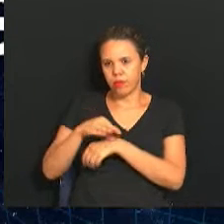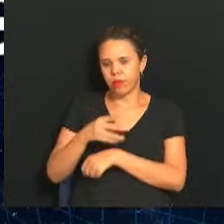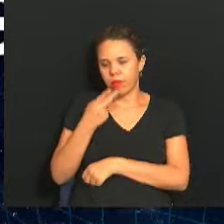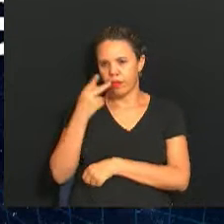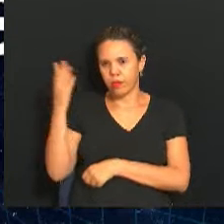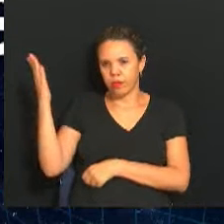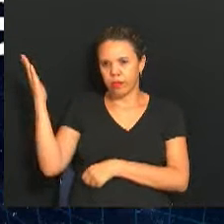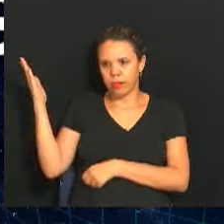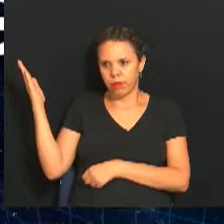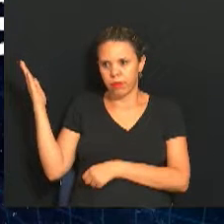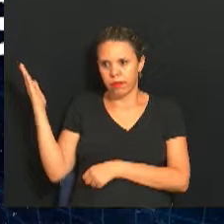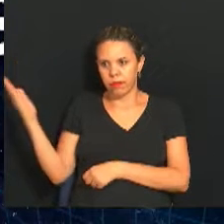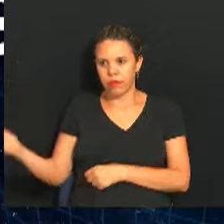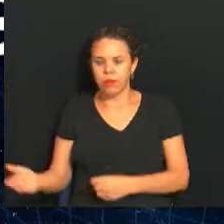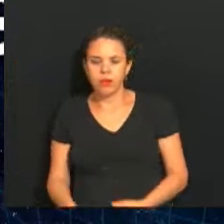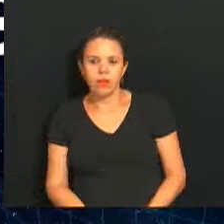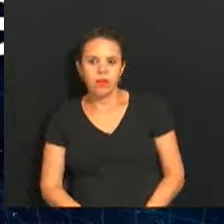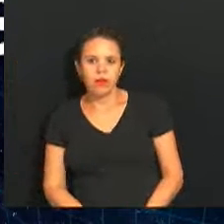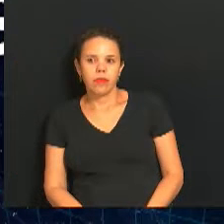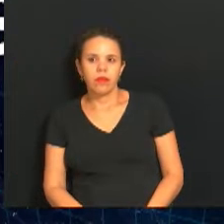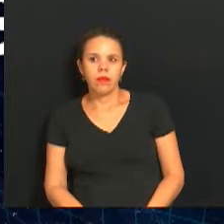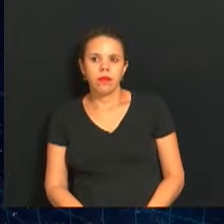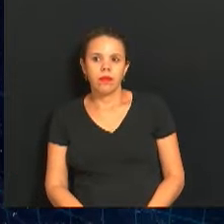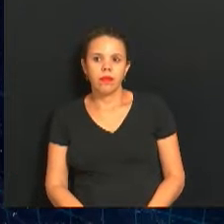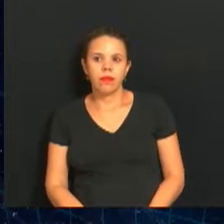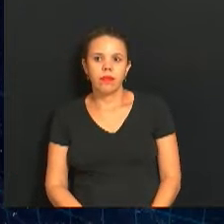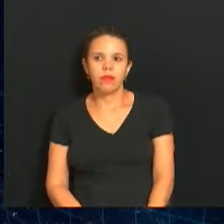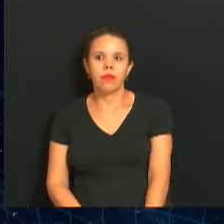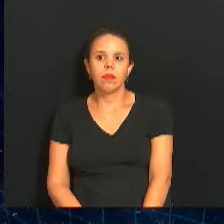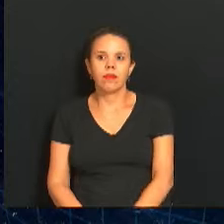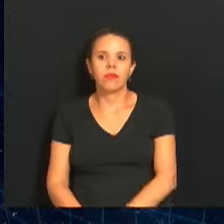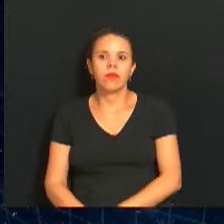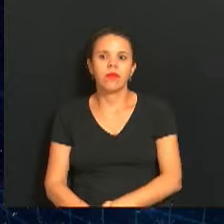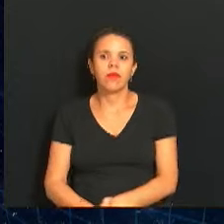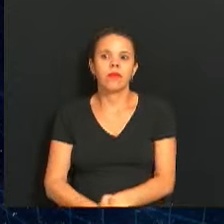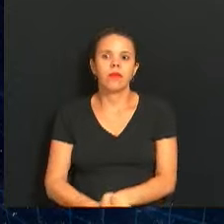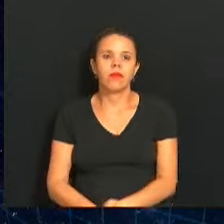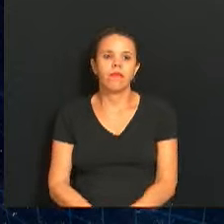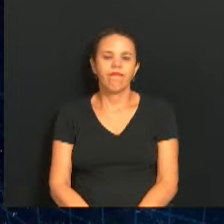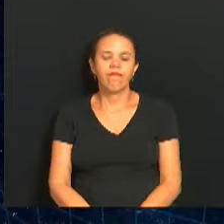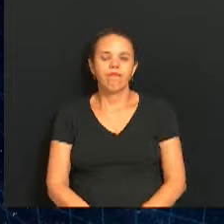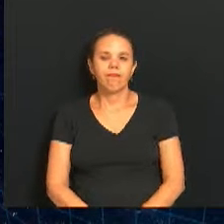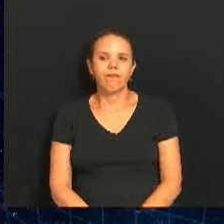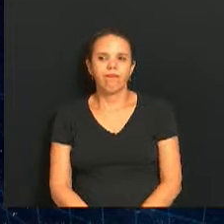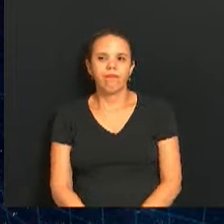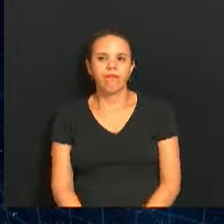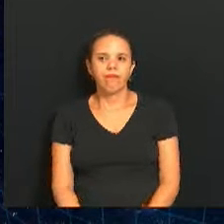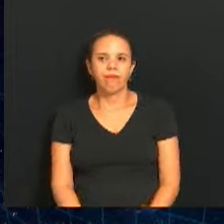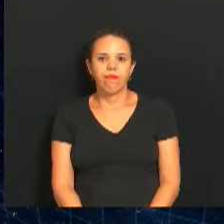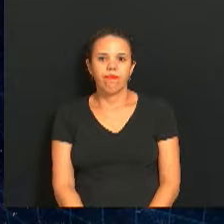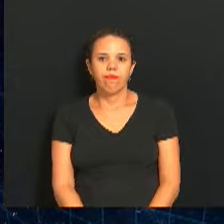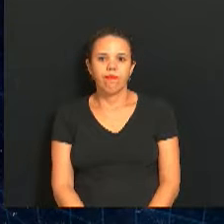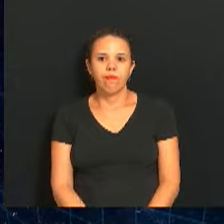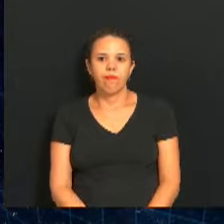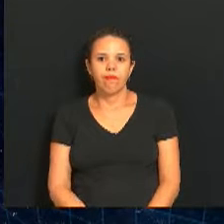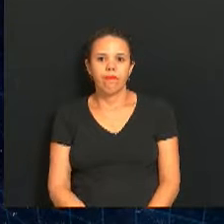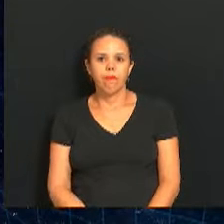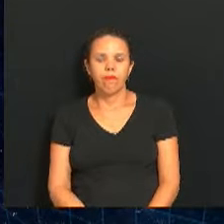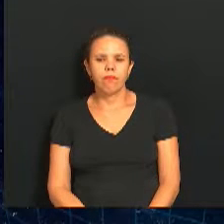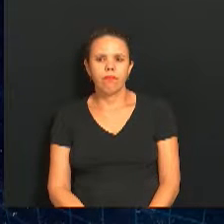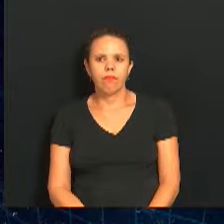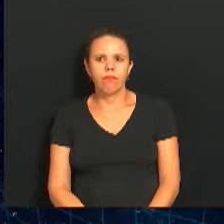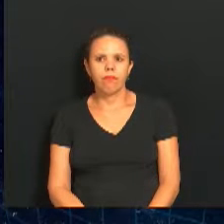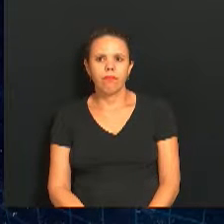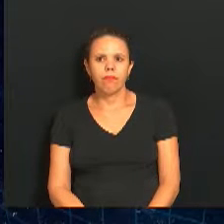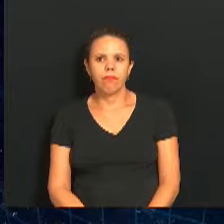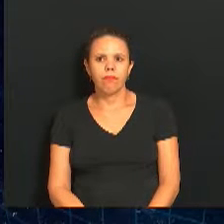as informações. Mais 488 pessoas perderam a vida para a Covid-19